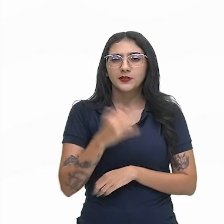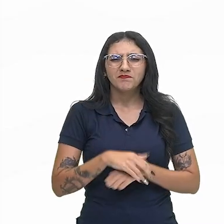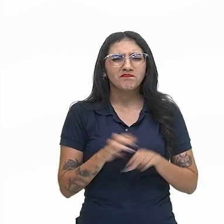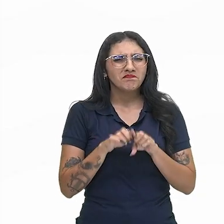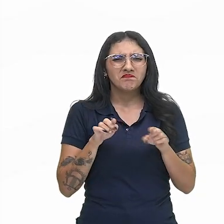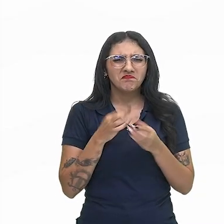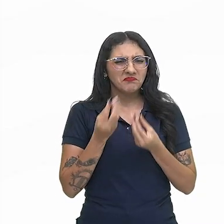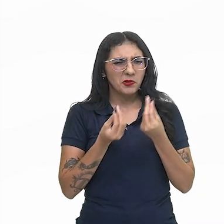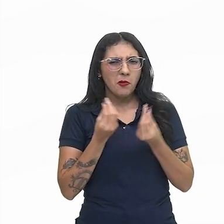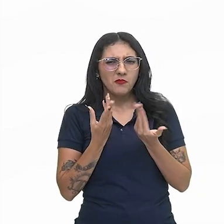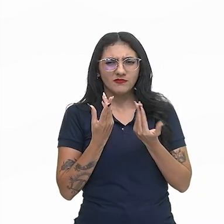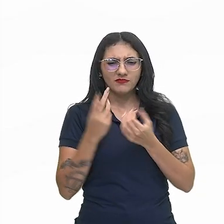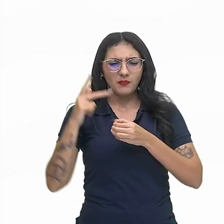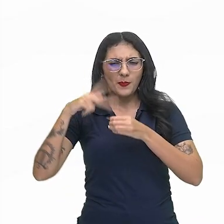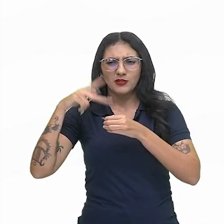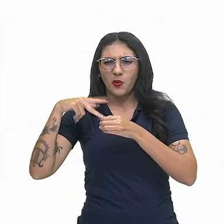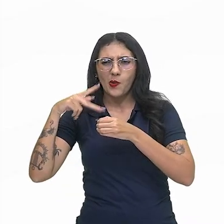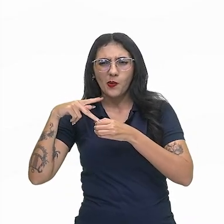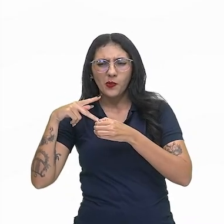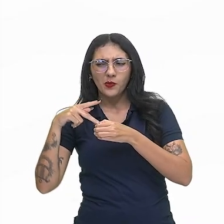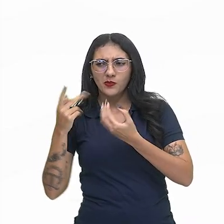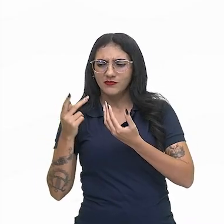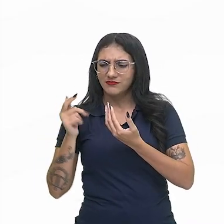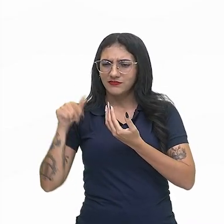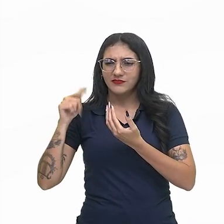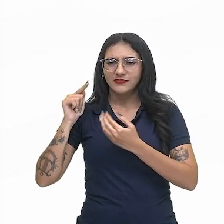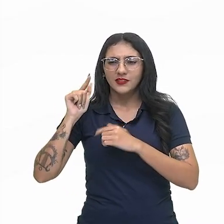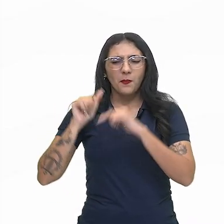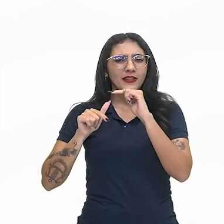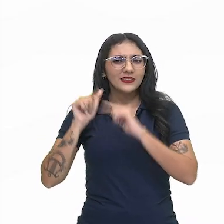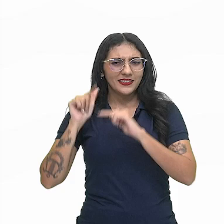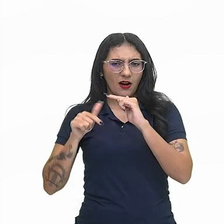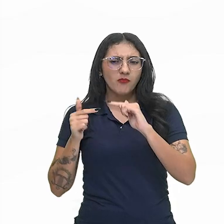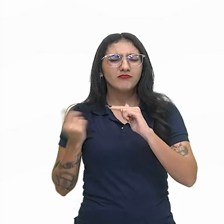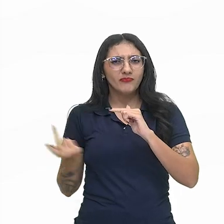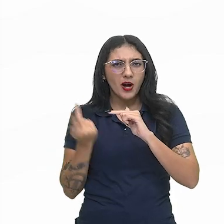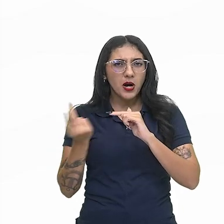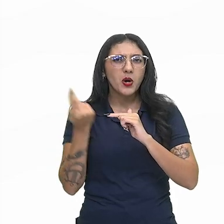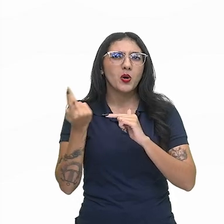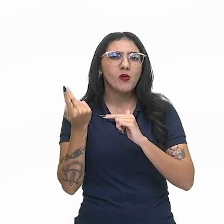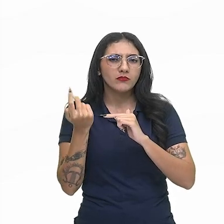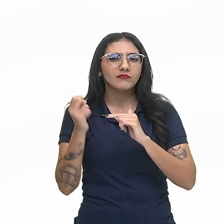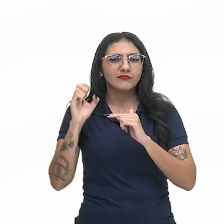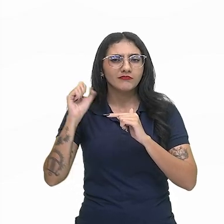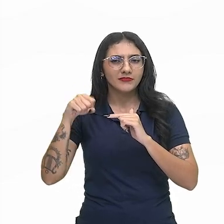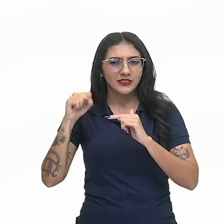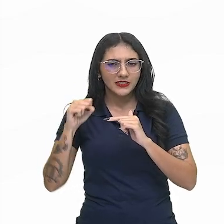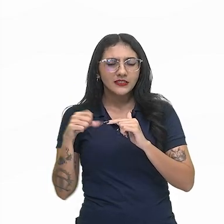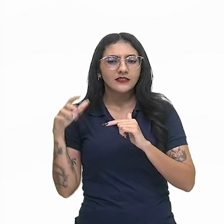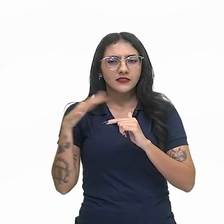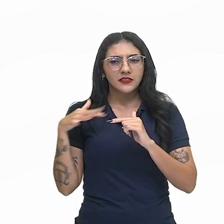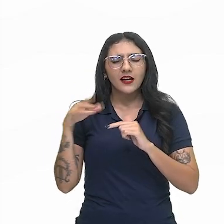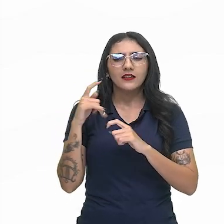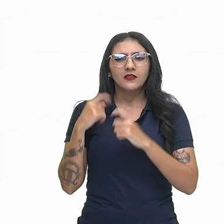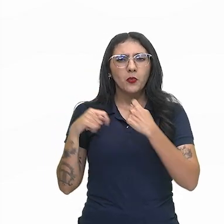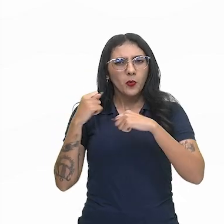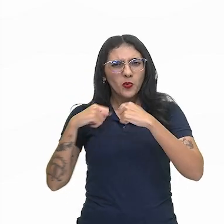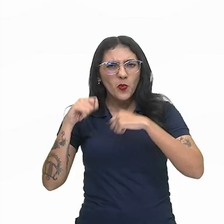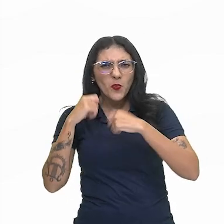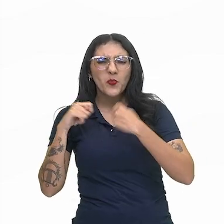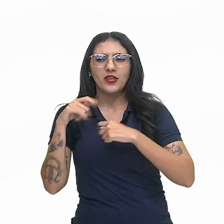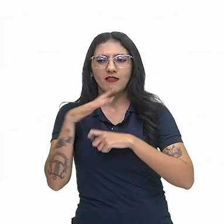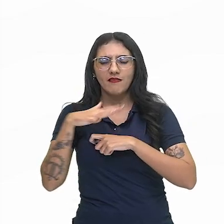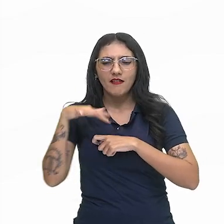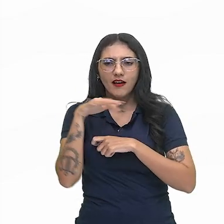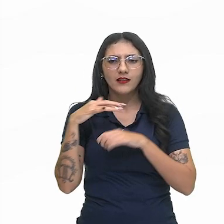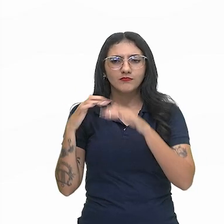assim? O petróleo é um produto que é muito valorizado, que movimenta a economia, movimenta as